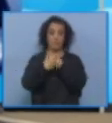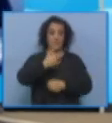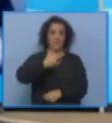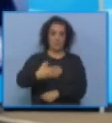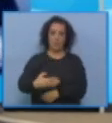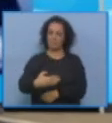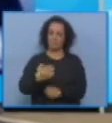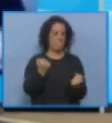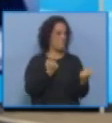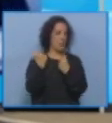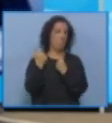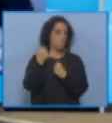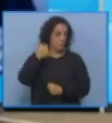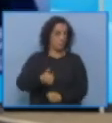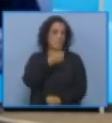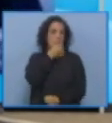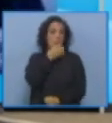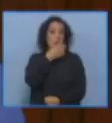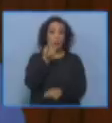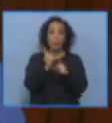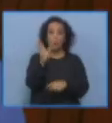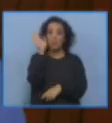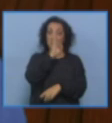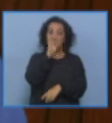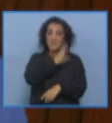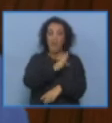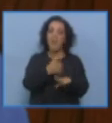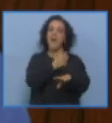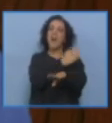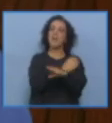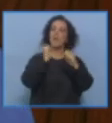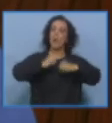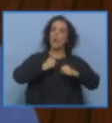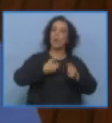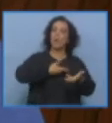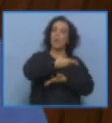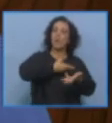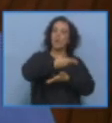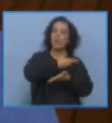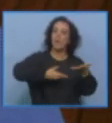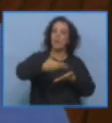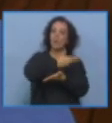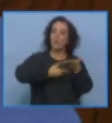isso acontecesse, e bem, porque se isso tivesse acontecido em relação ao acordo negociado com